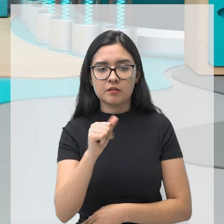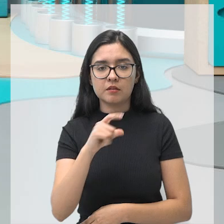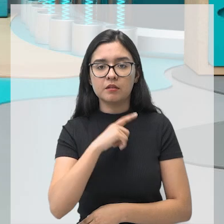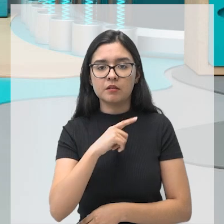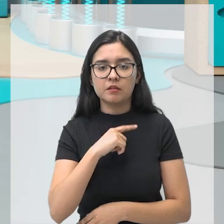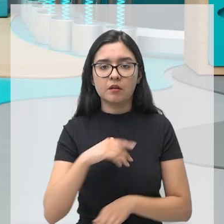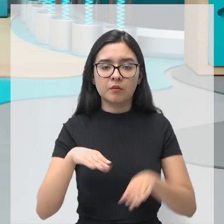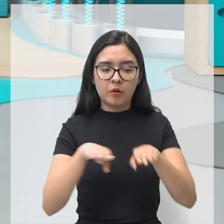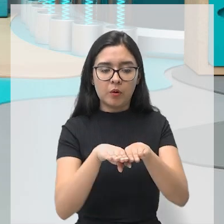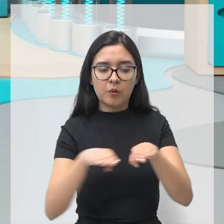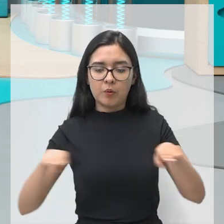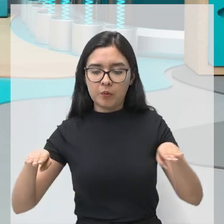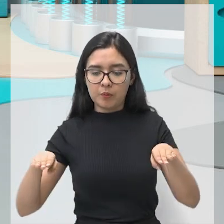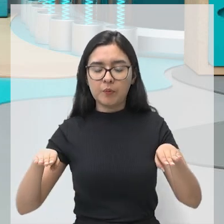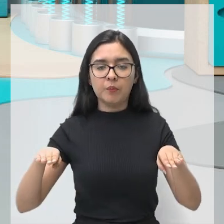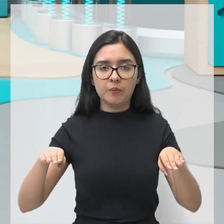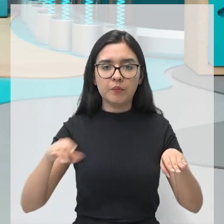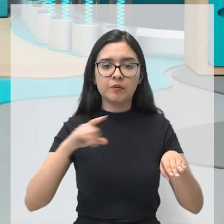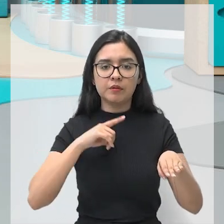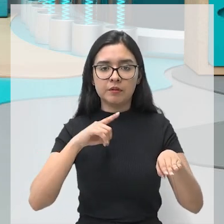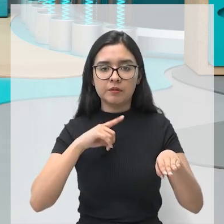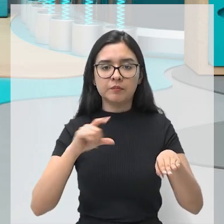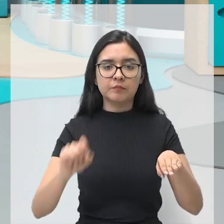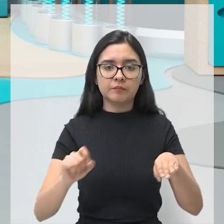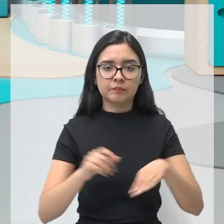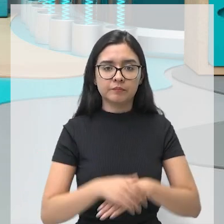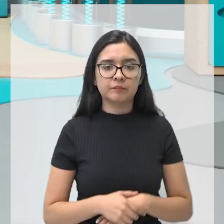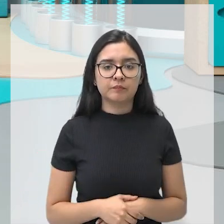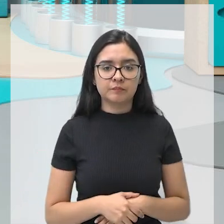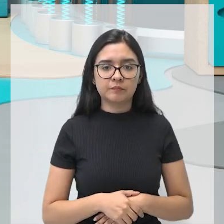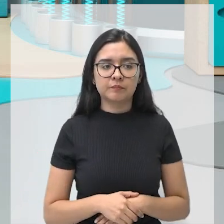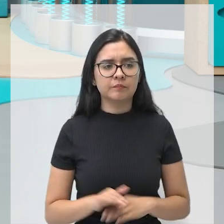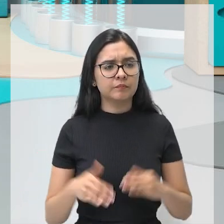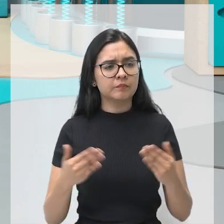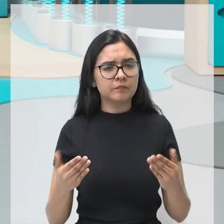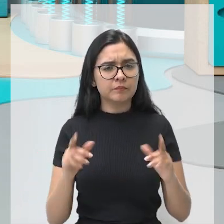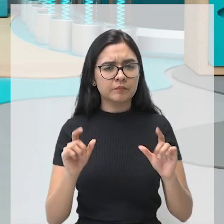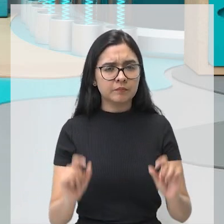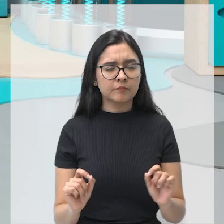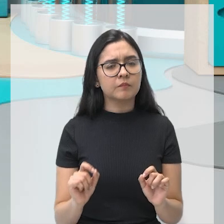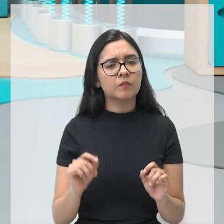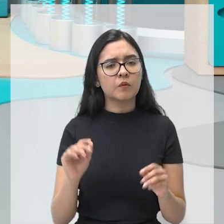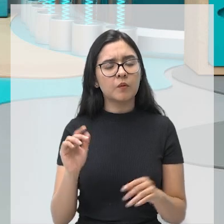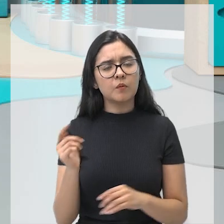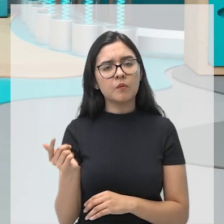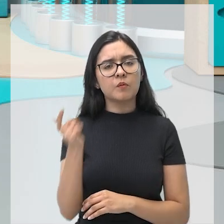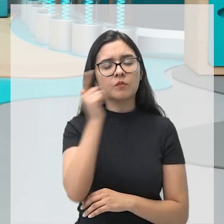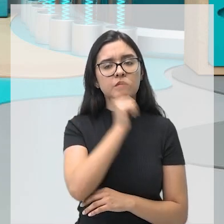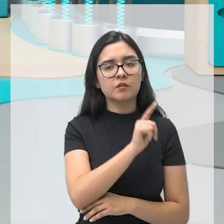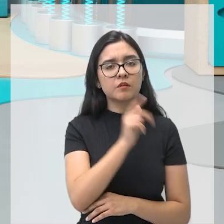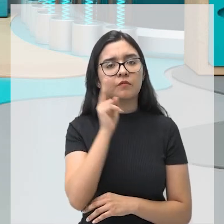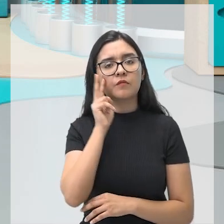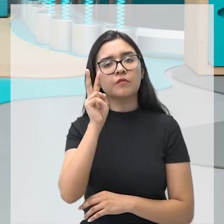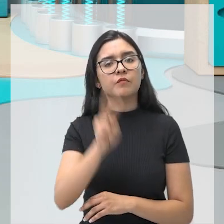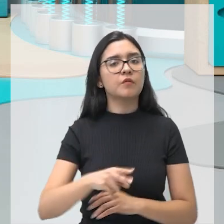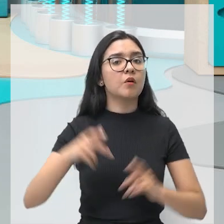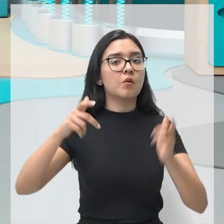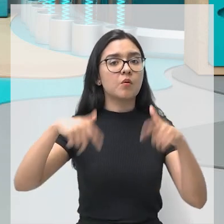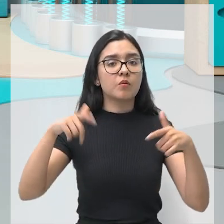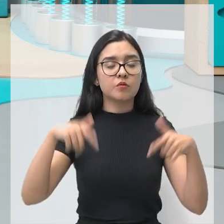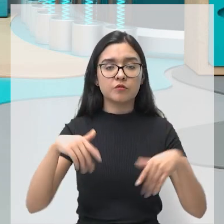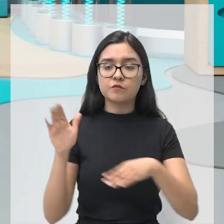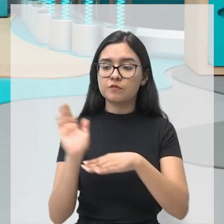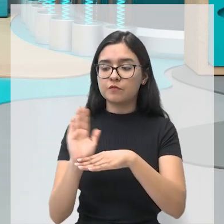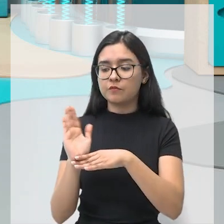projetado em uma superfície ou em um suporte no mundo real. Eu confesso que esse só consegui ver até hoje em filmes e em